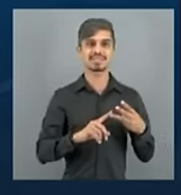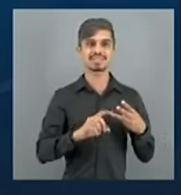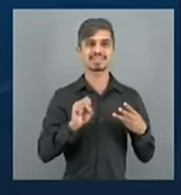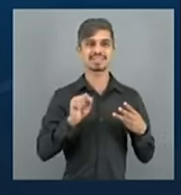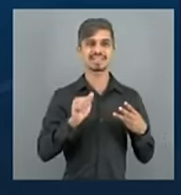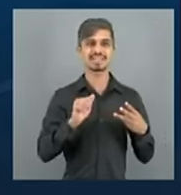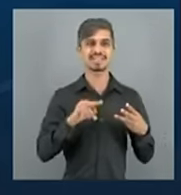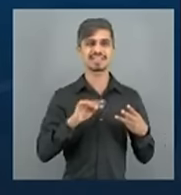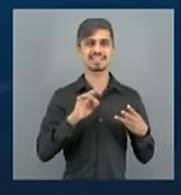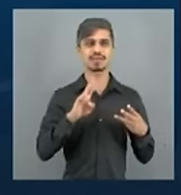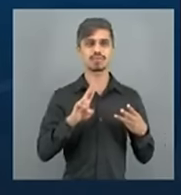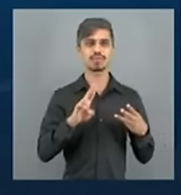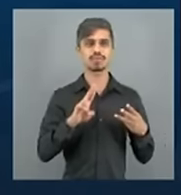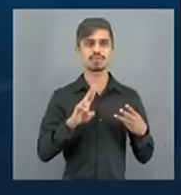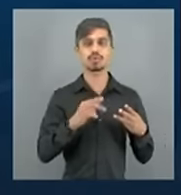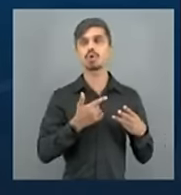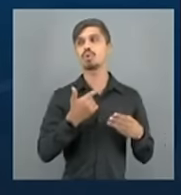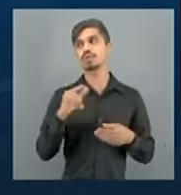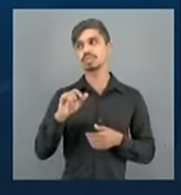futsal. Os outros esportes também.